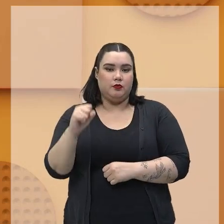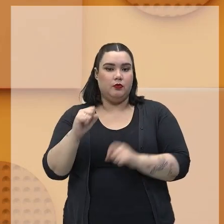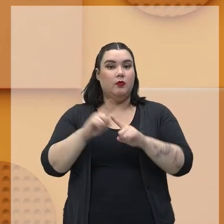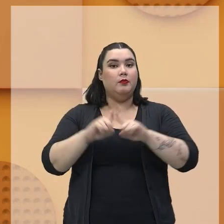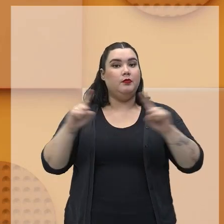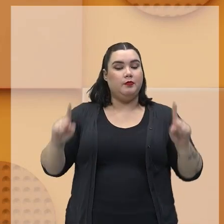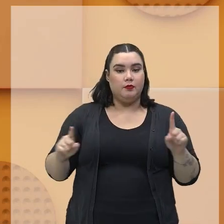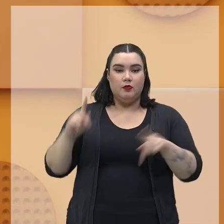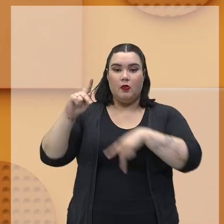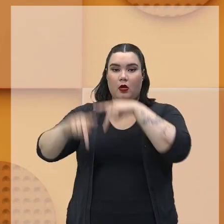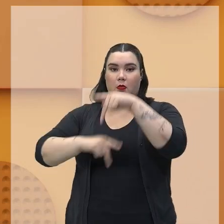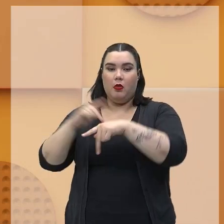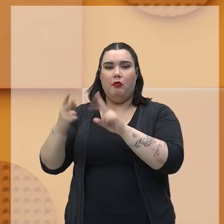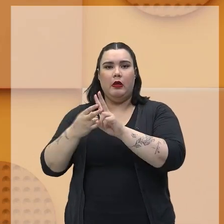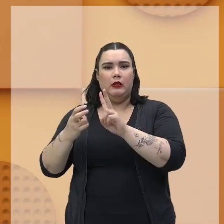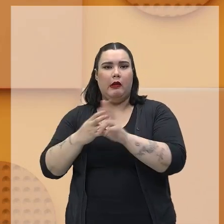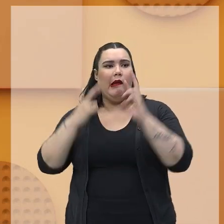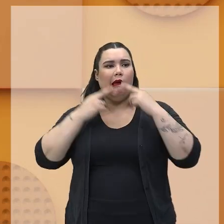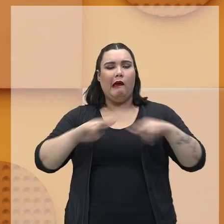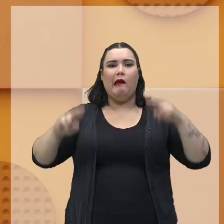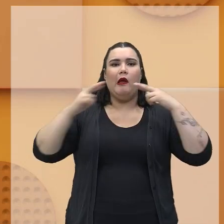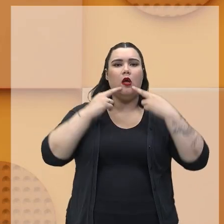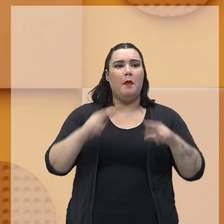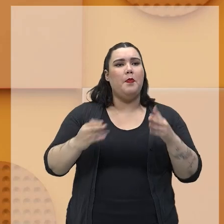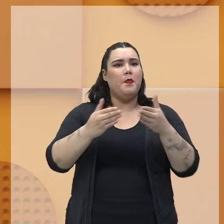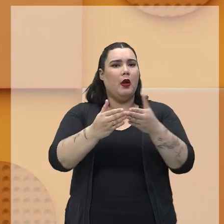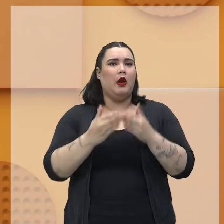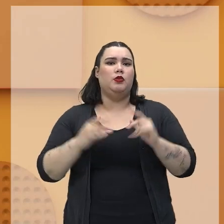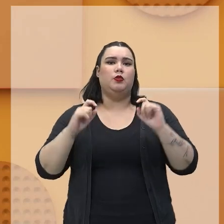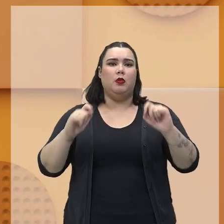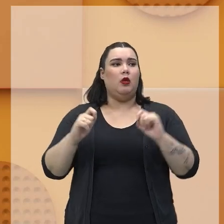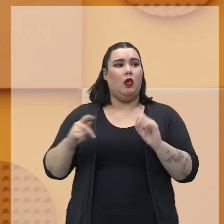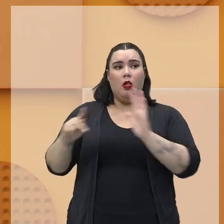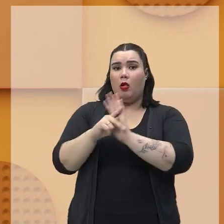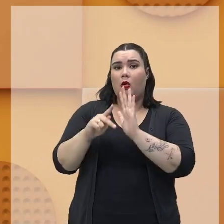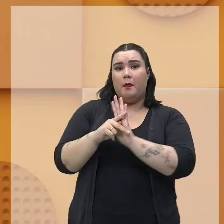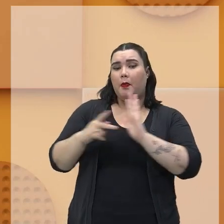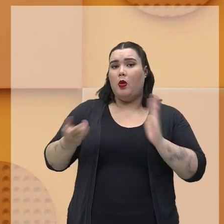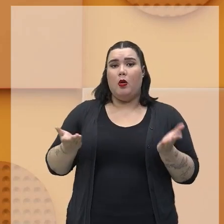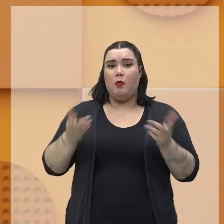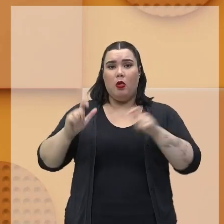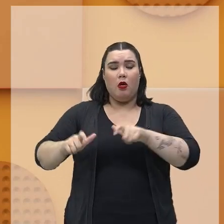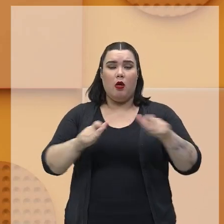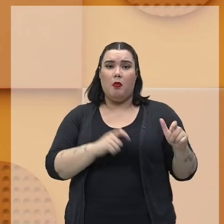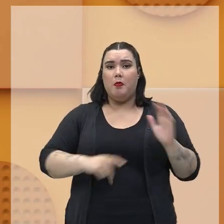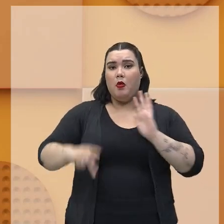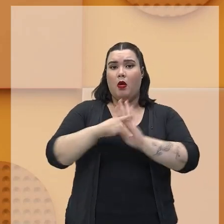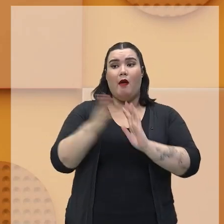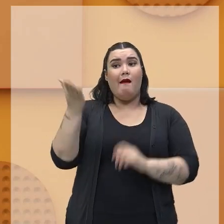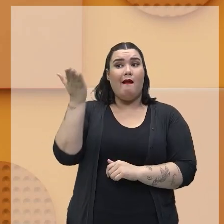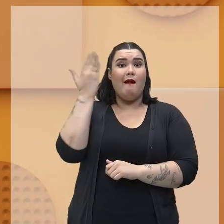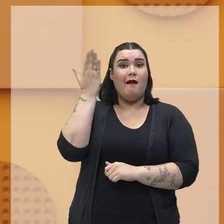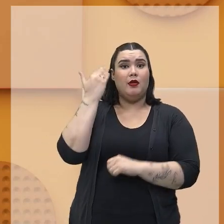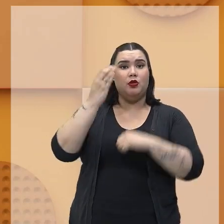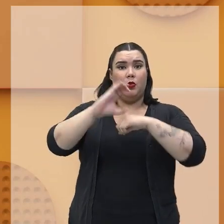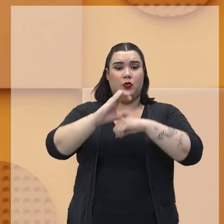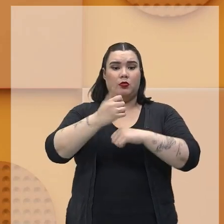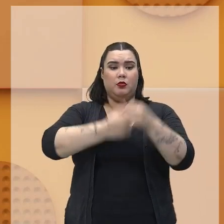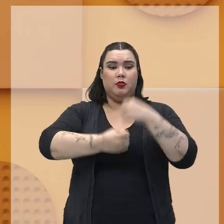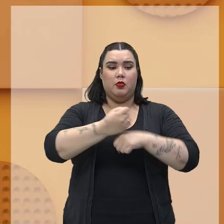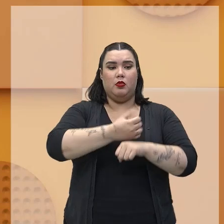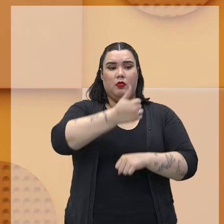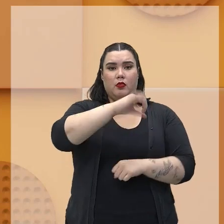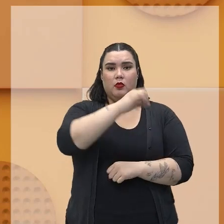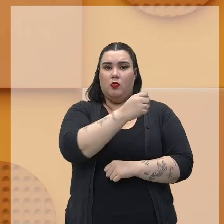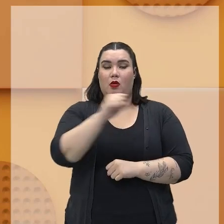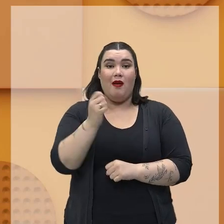populações indígenas reclamam e reivindicam a posse de terras ocupadas por eles antes da Constituição de 88,